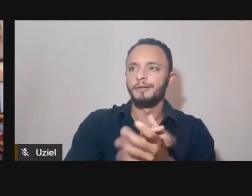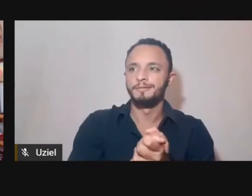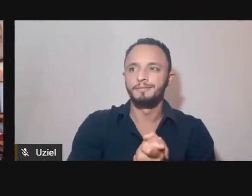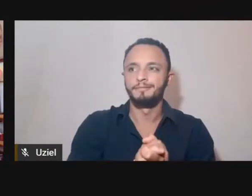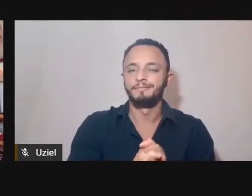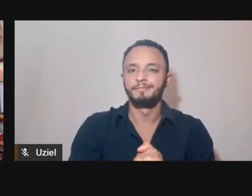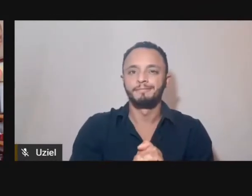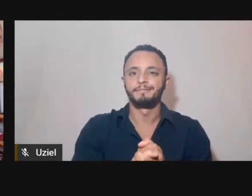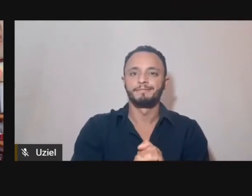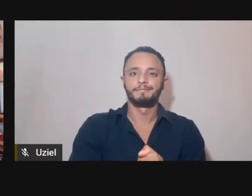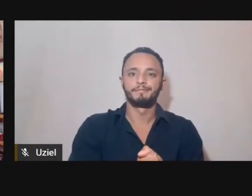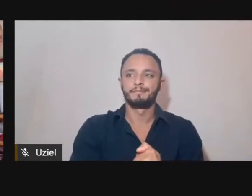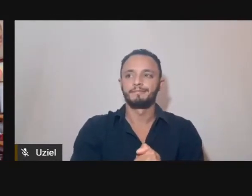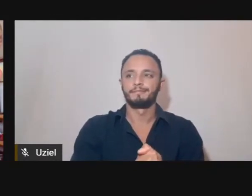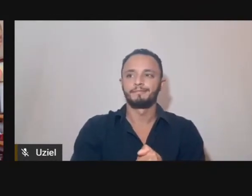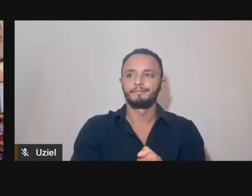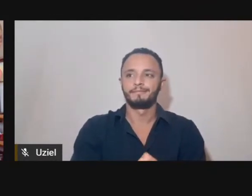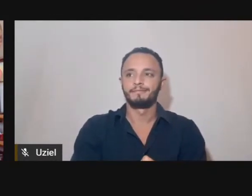acham?